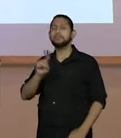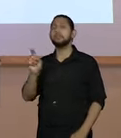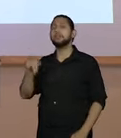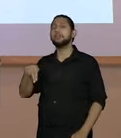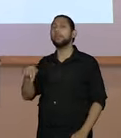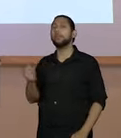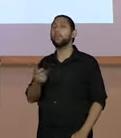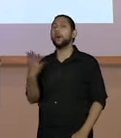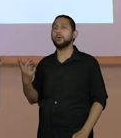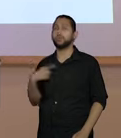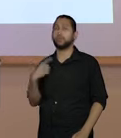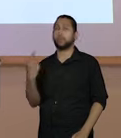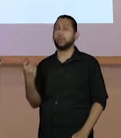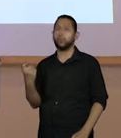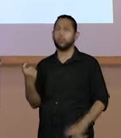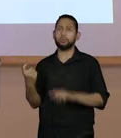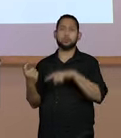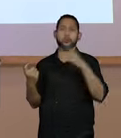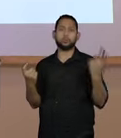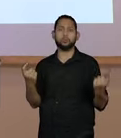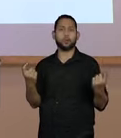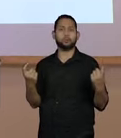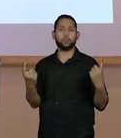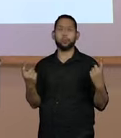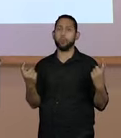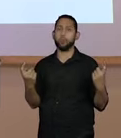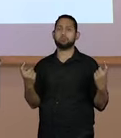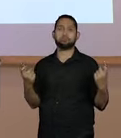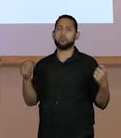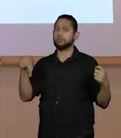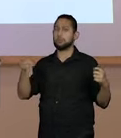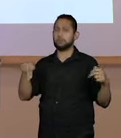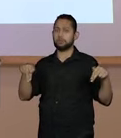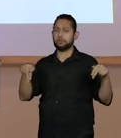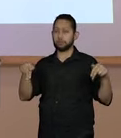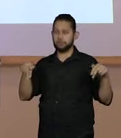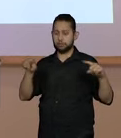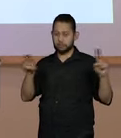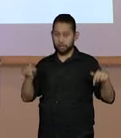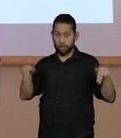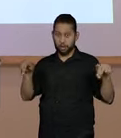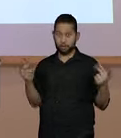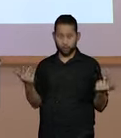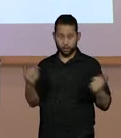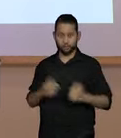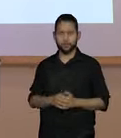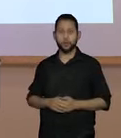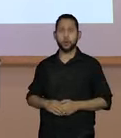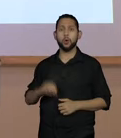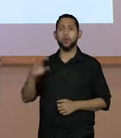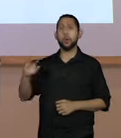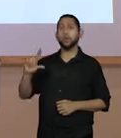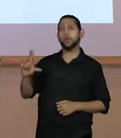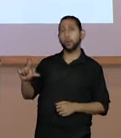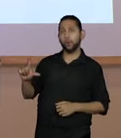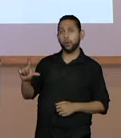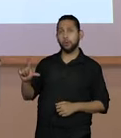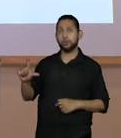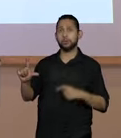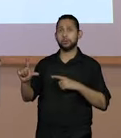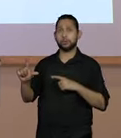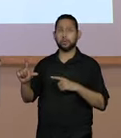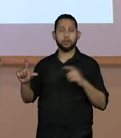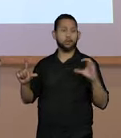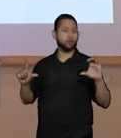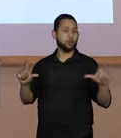aqui? 1. Deste lado, também 1. Quantos cloros eu tenho aqui? 2 cloros como produto,